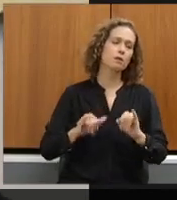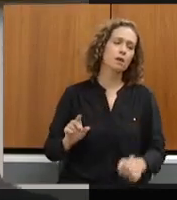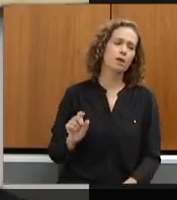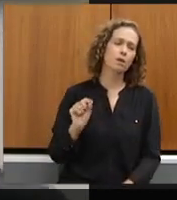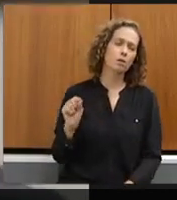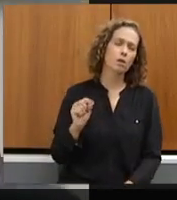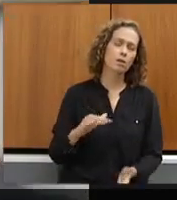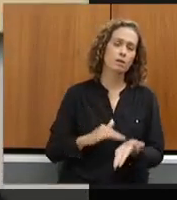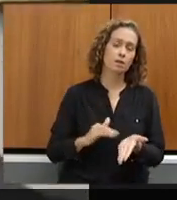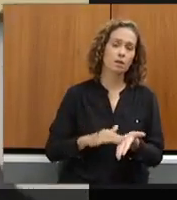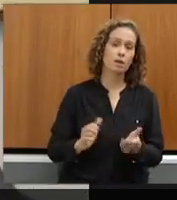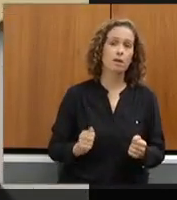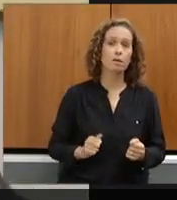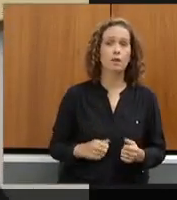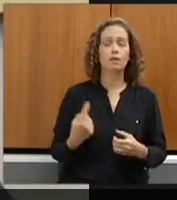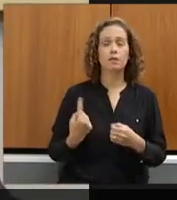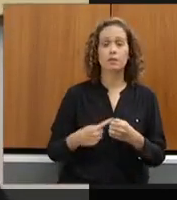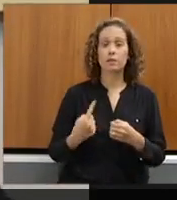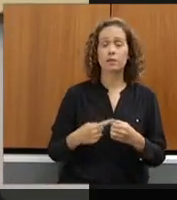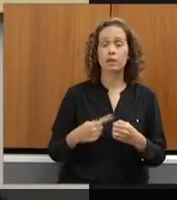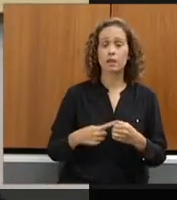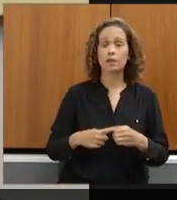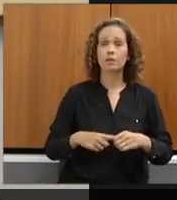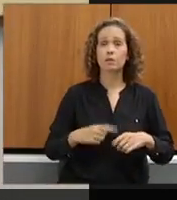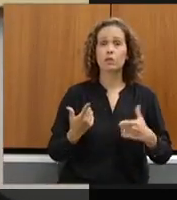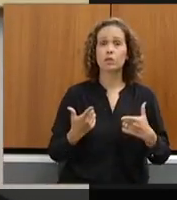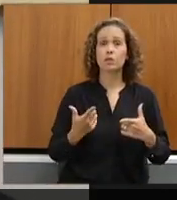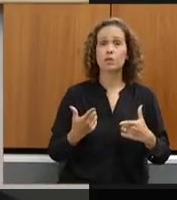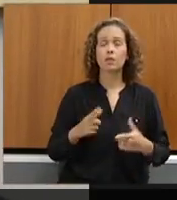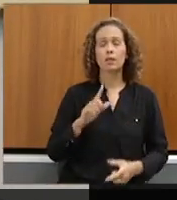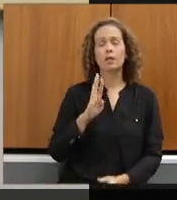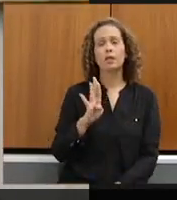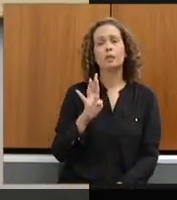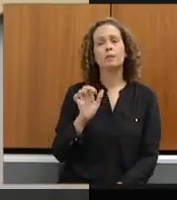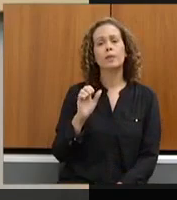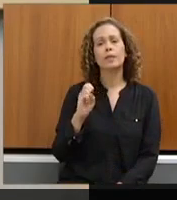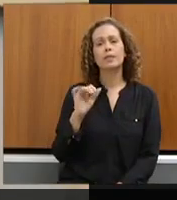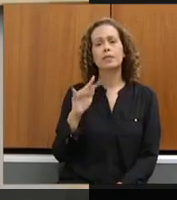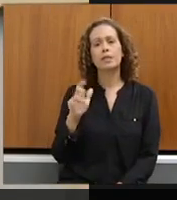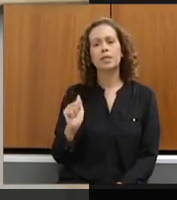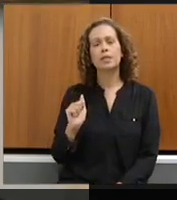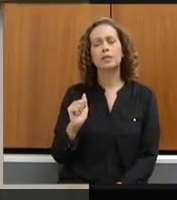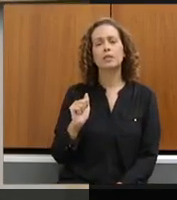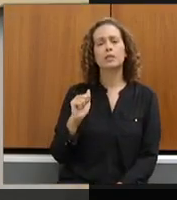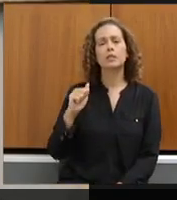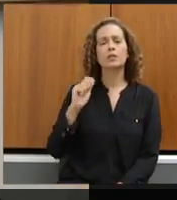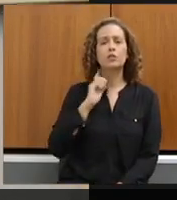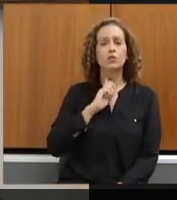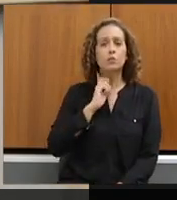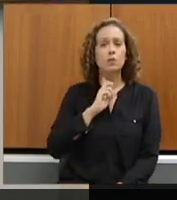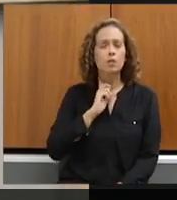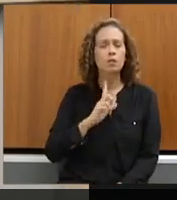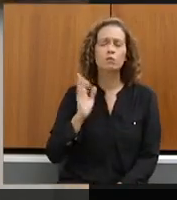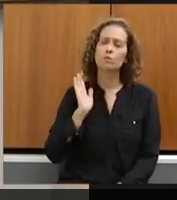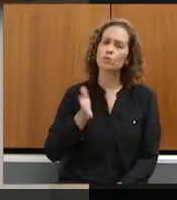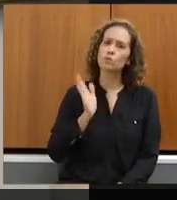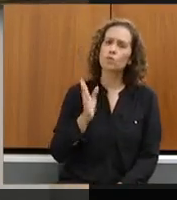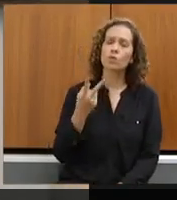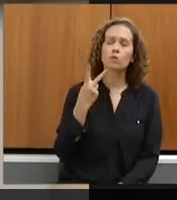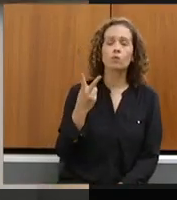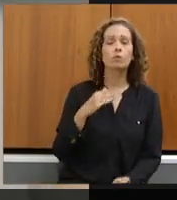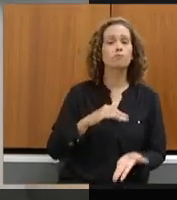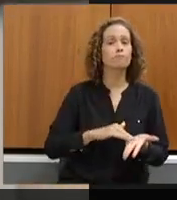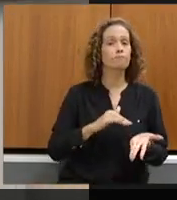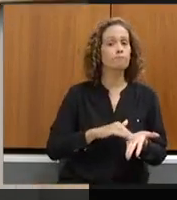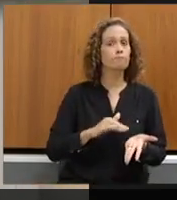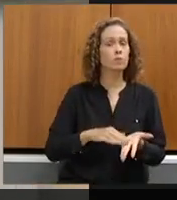por exemplo a cidade de Brasília de minas já teve duas reuniões aí na secretaria não é com essa questão do automóvel